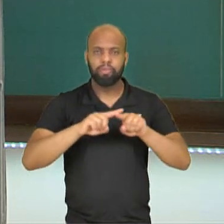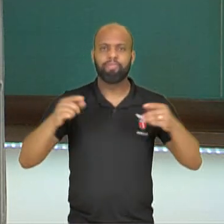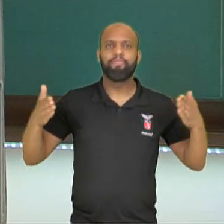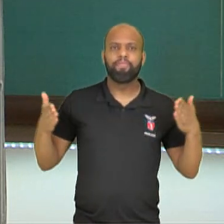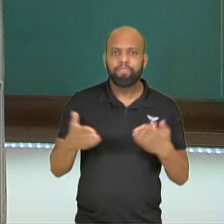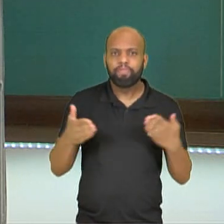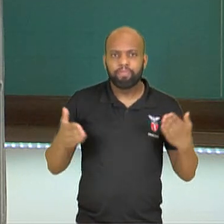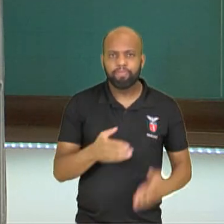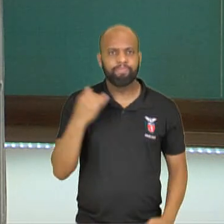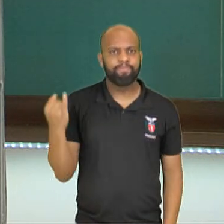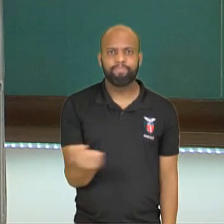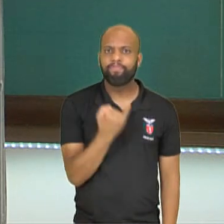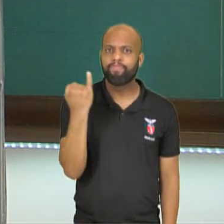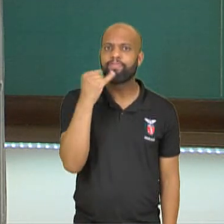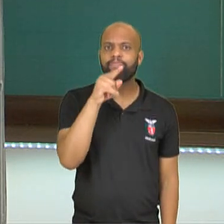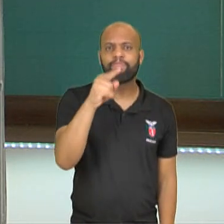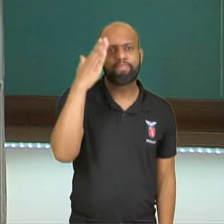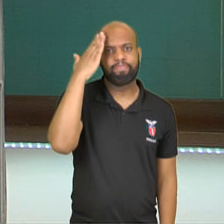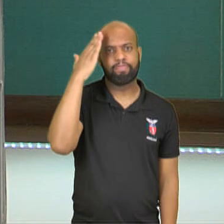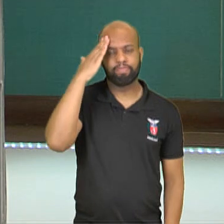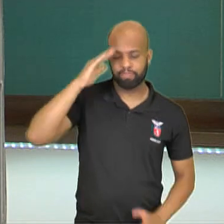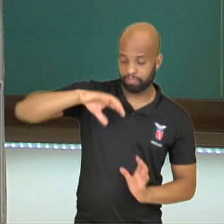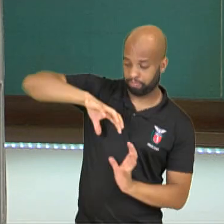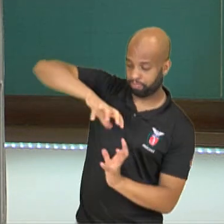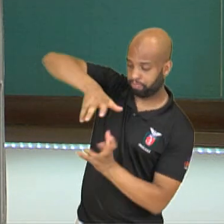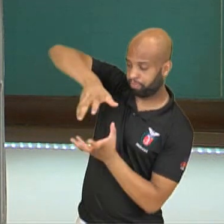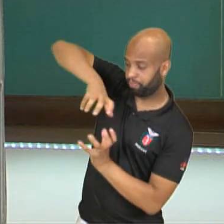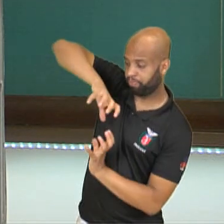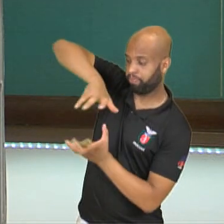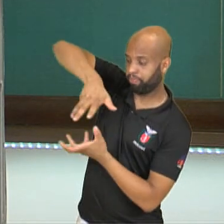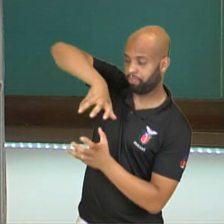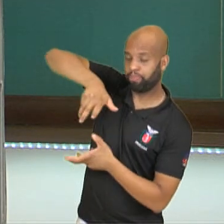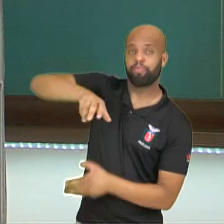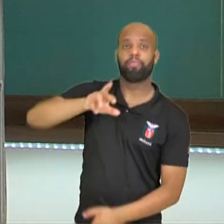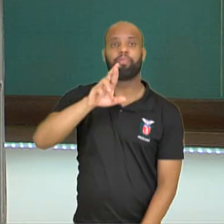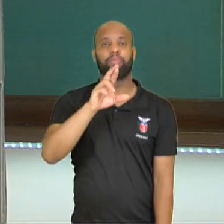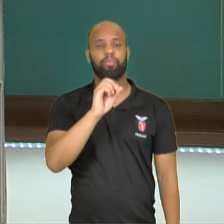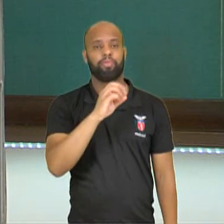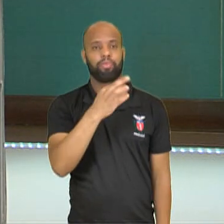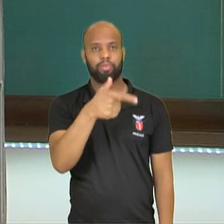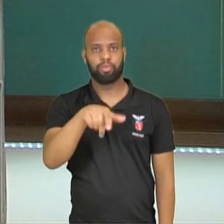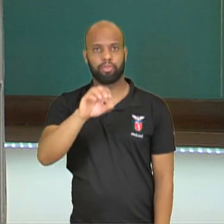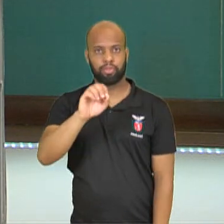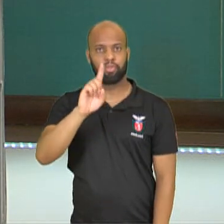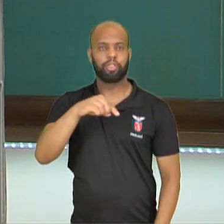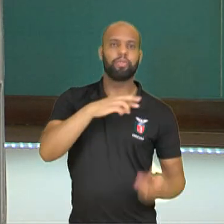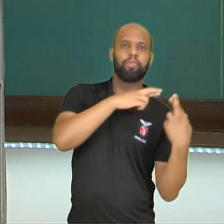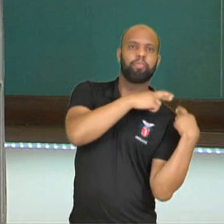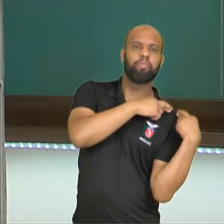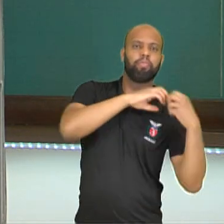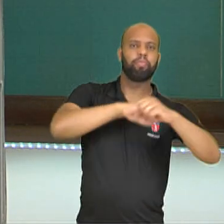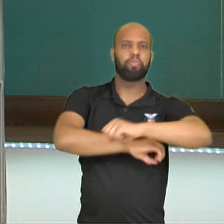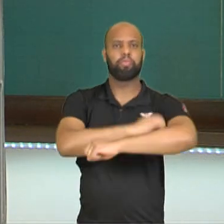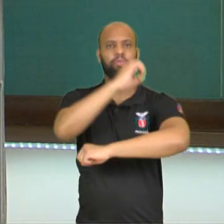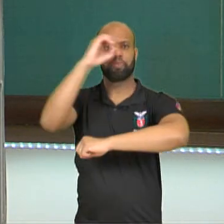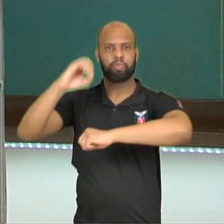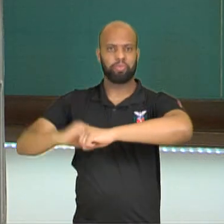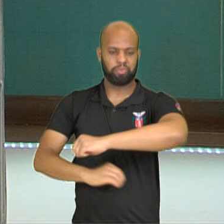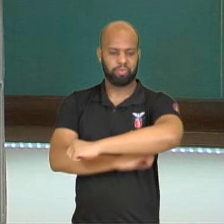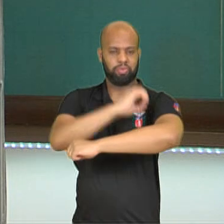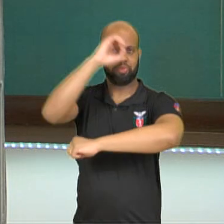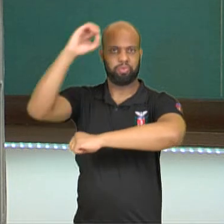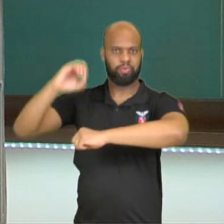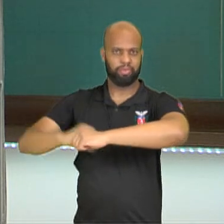importante que você tenha bem claro que o movimento de rotação, aquele que a Terra realiza em torno do seu próprio eixo, é responsável pela transição